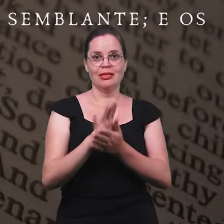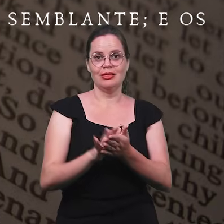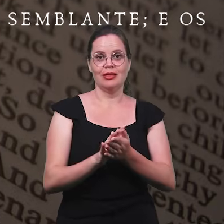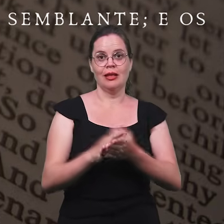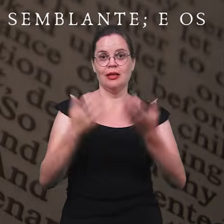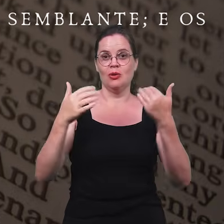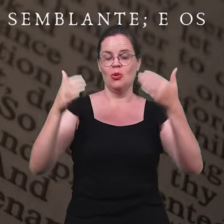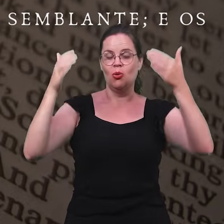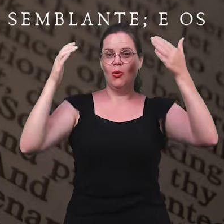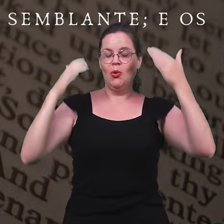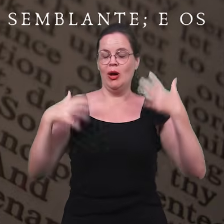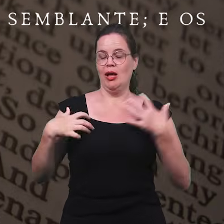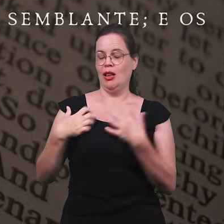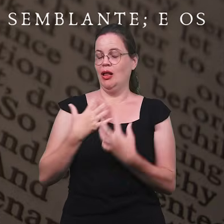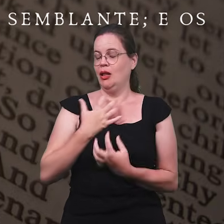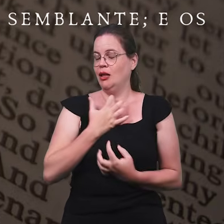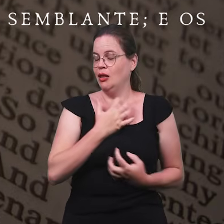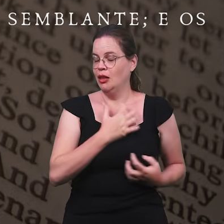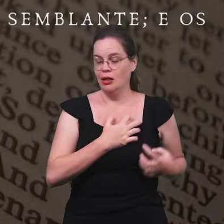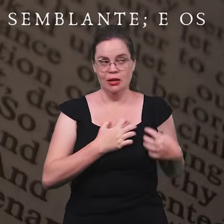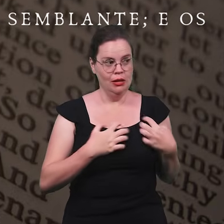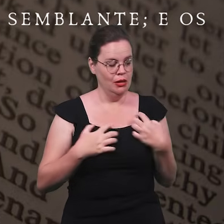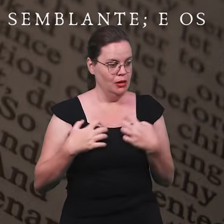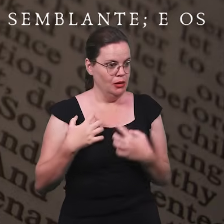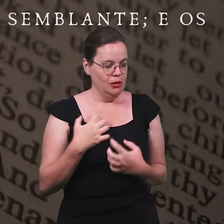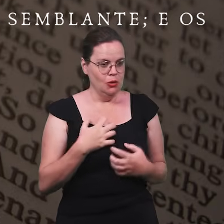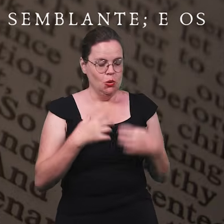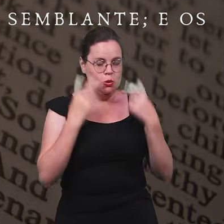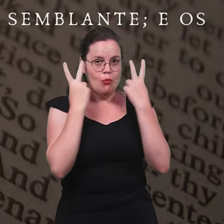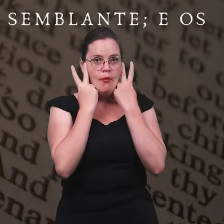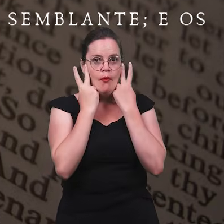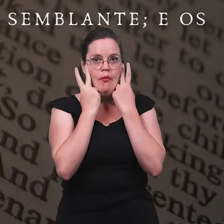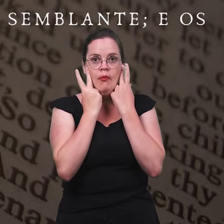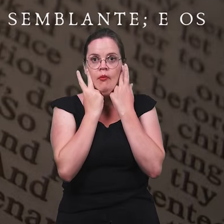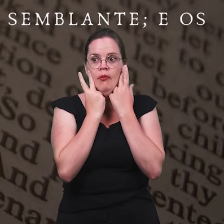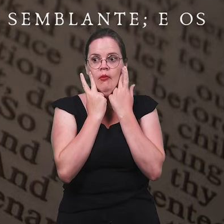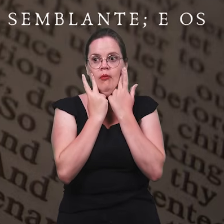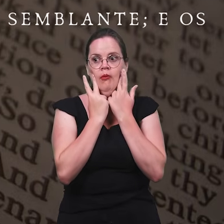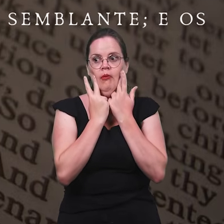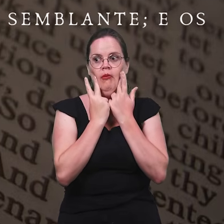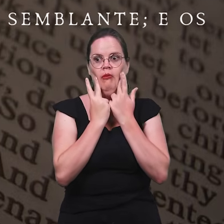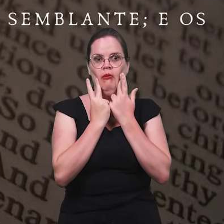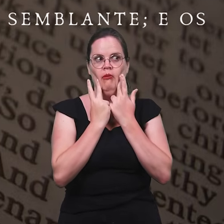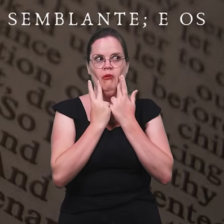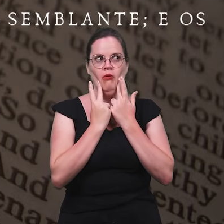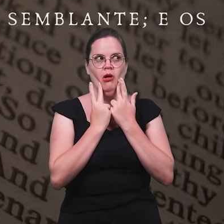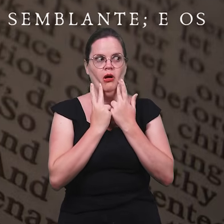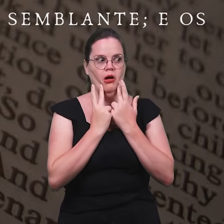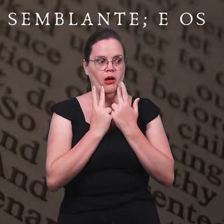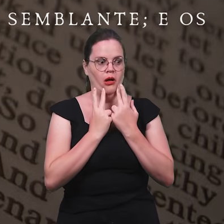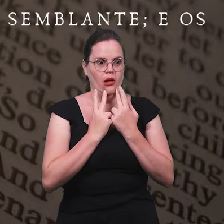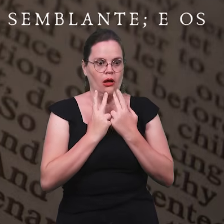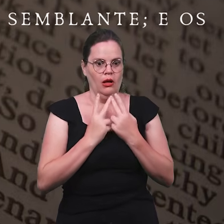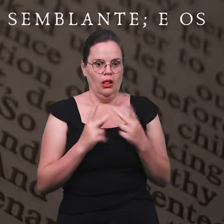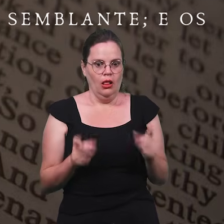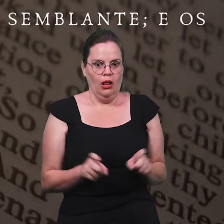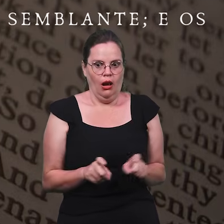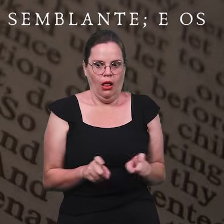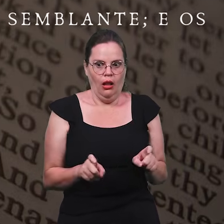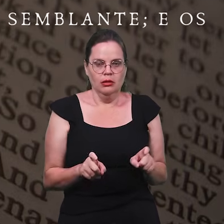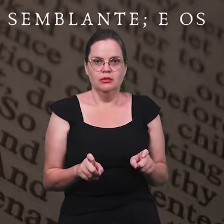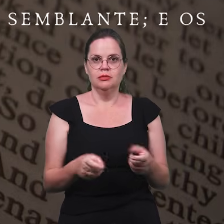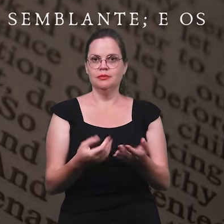Belsazzar perturbou-se muito e mudou-se nele o seu semblante, e os seus grandes